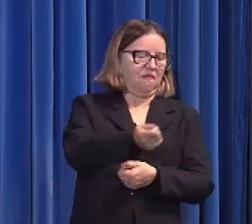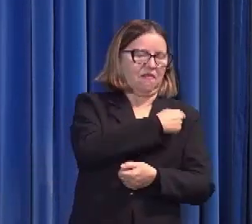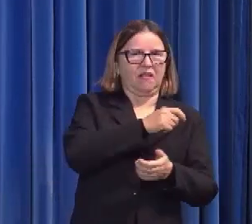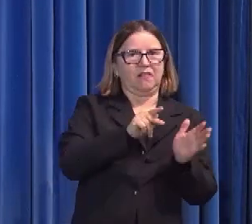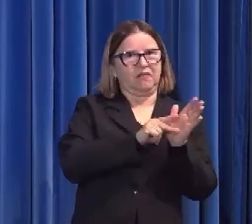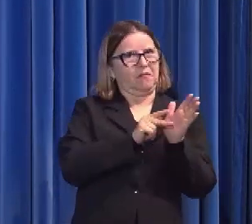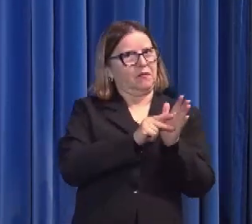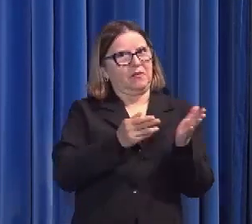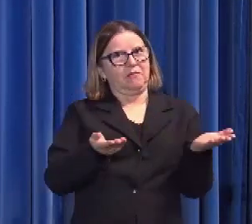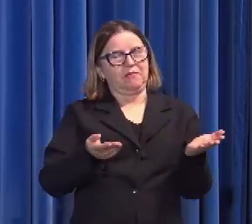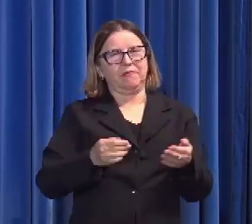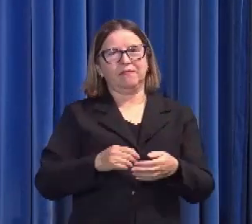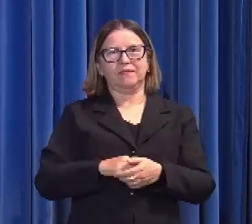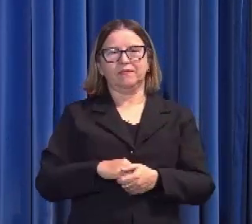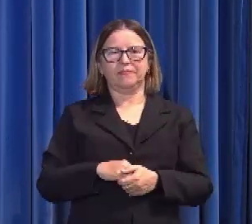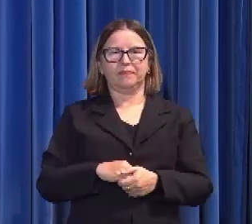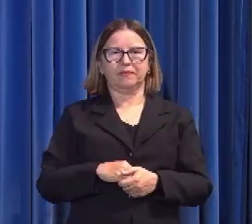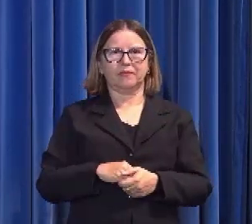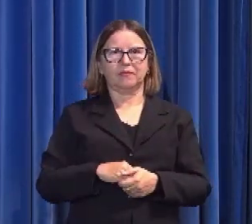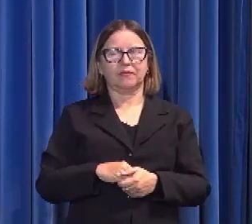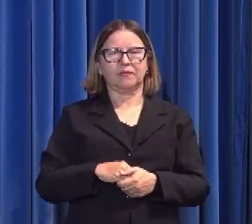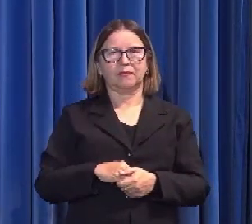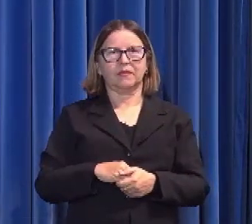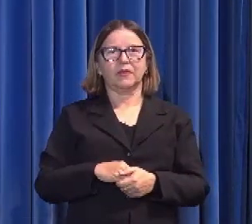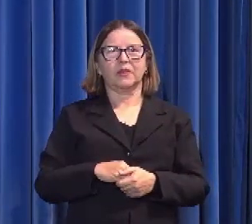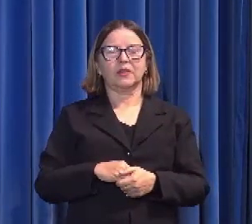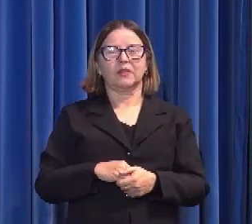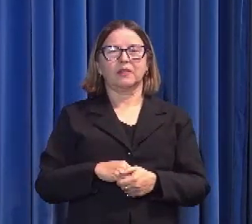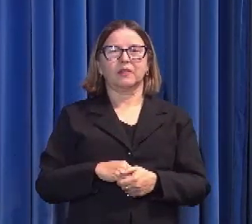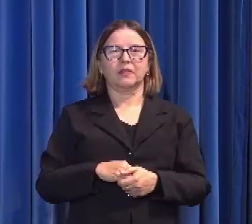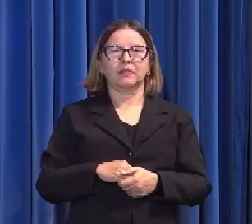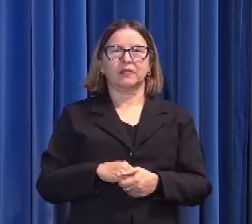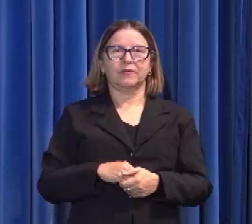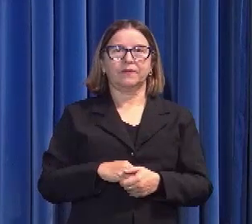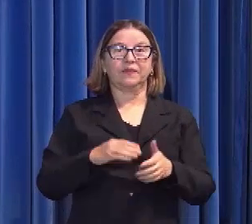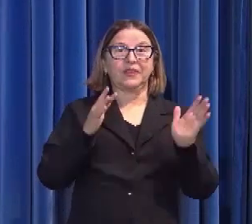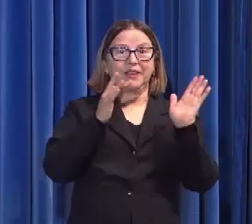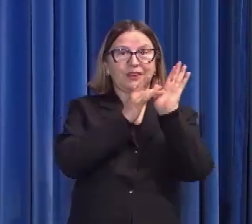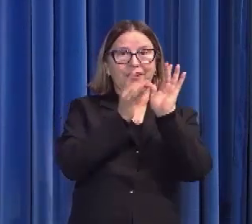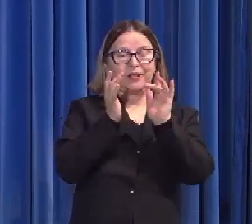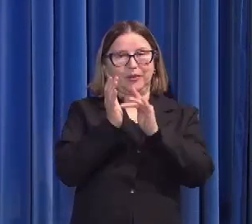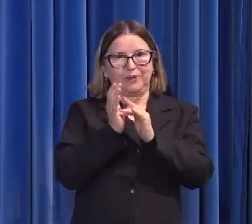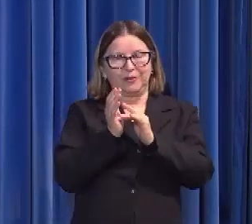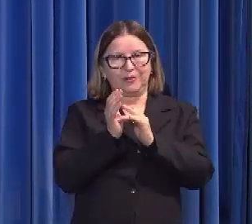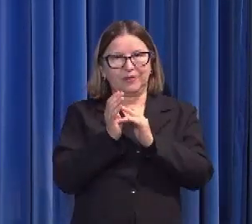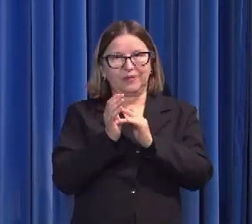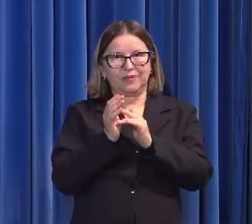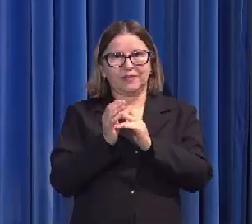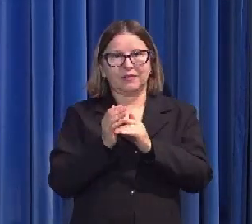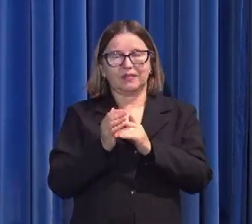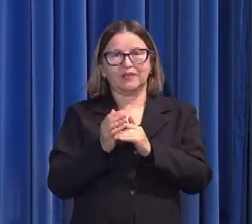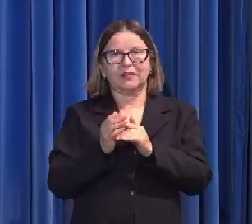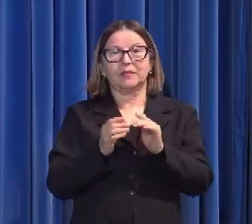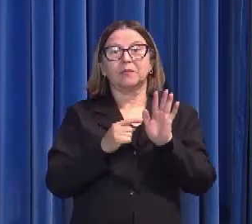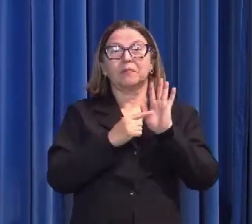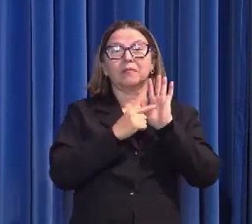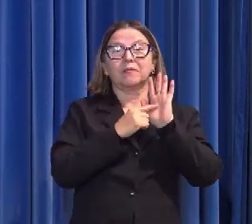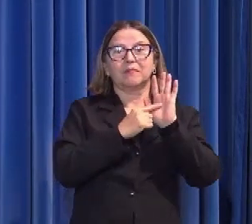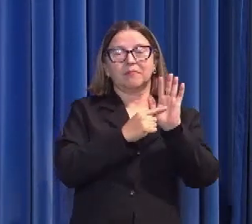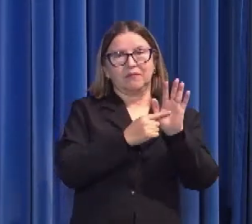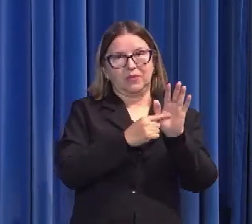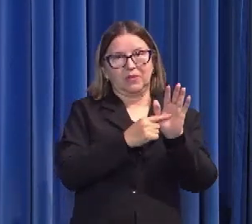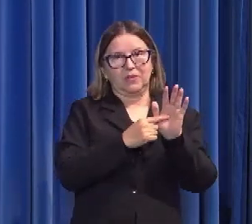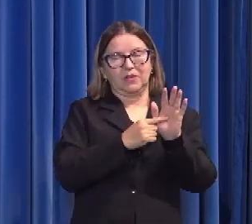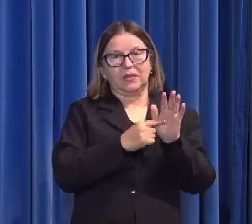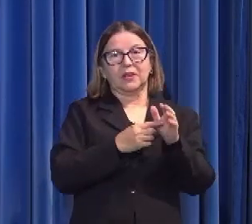e como é que pode amar bom então e agora põe um padrão que é totalmente diferente